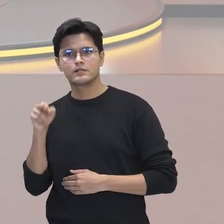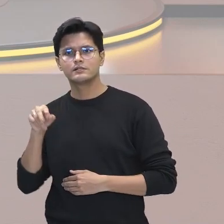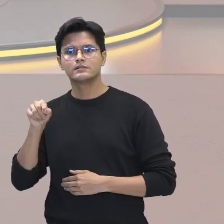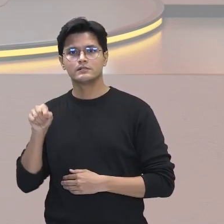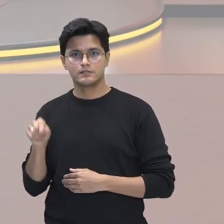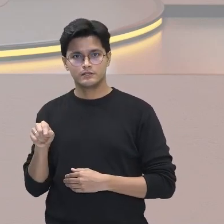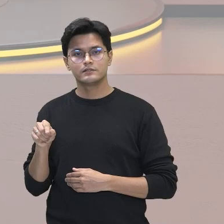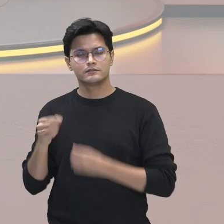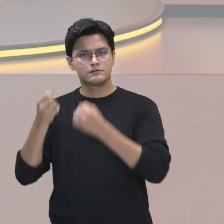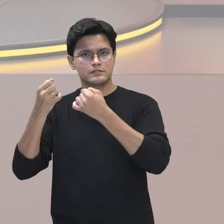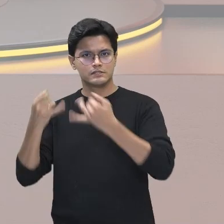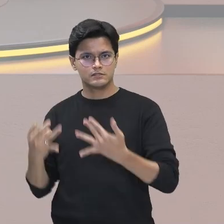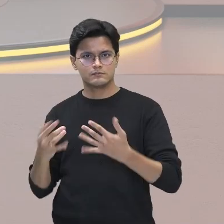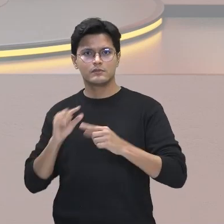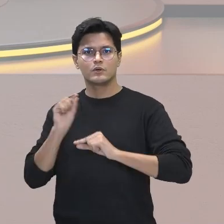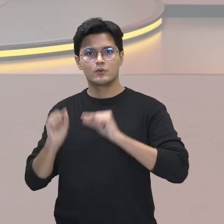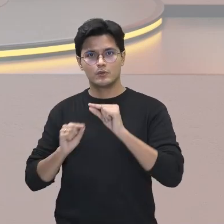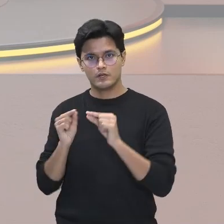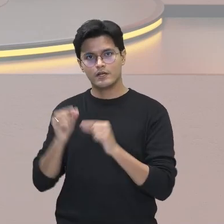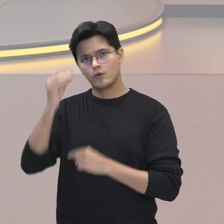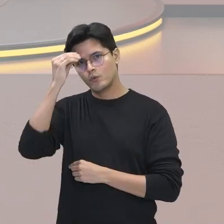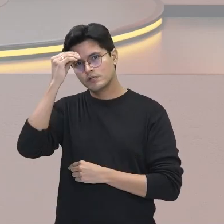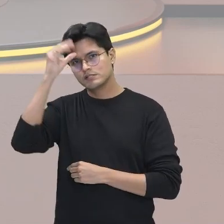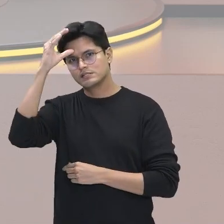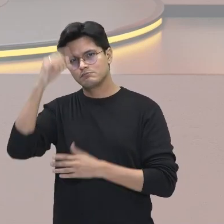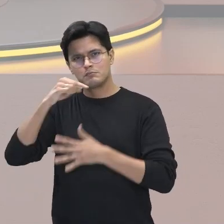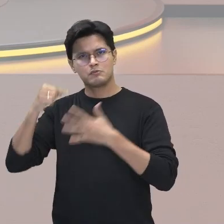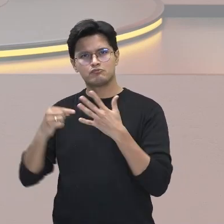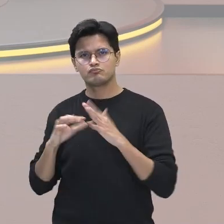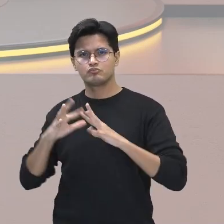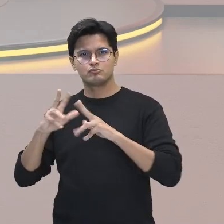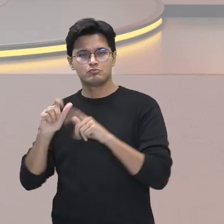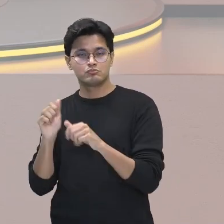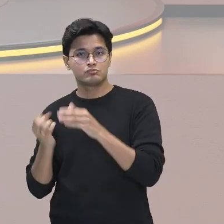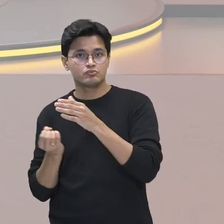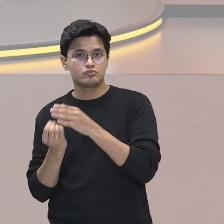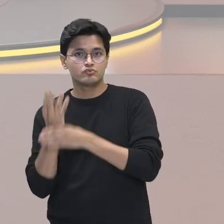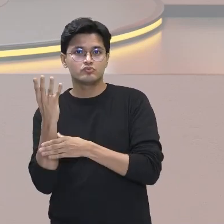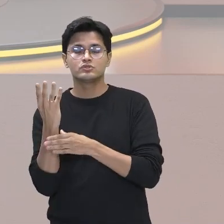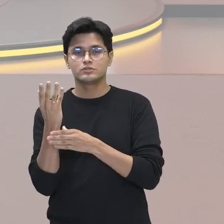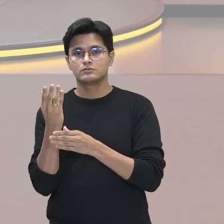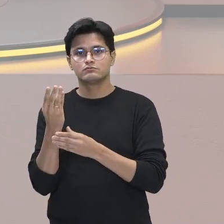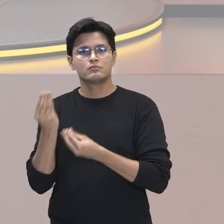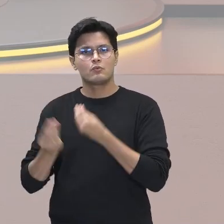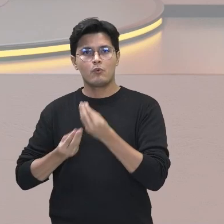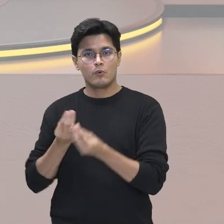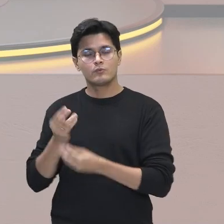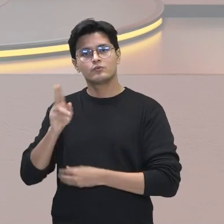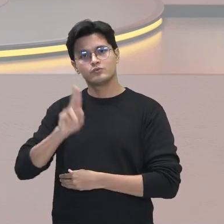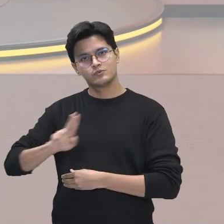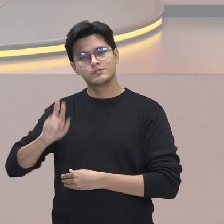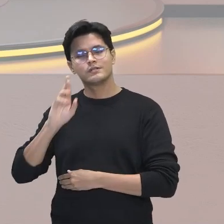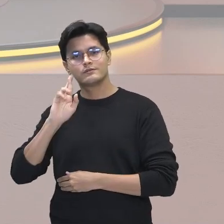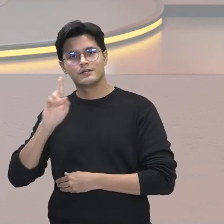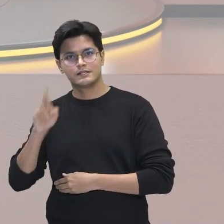a origem de todo o conhecimento está onde? Na razão,